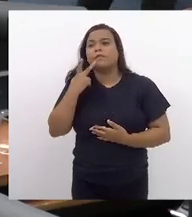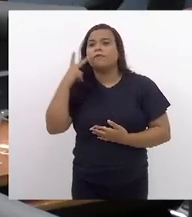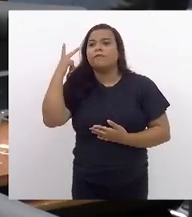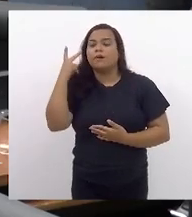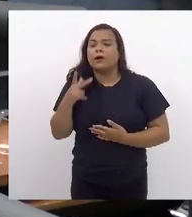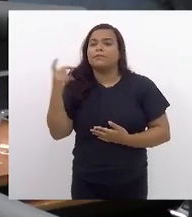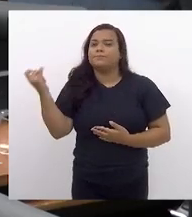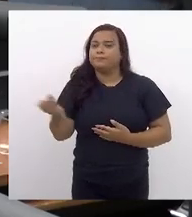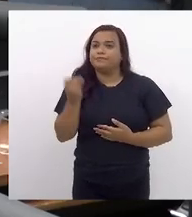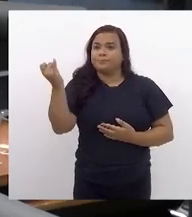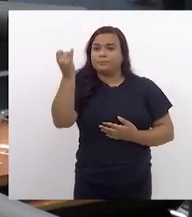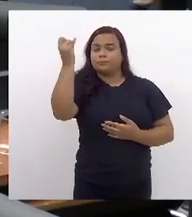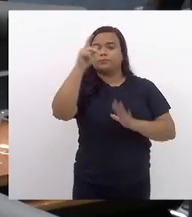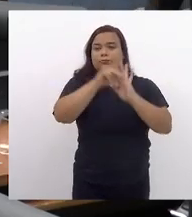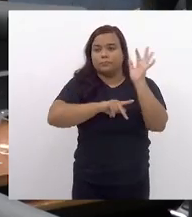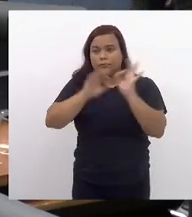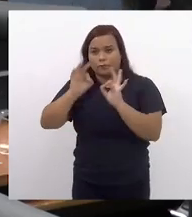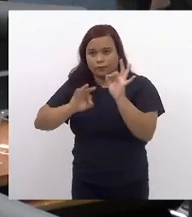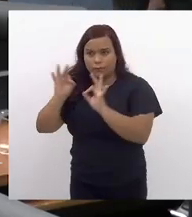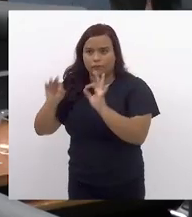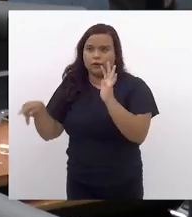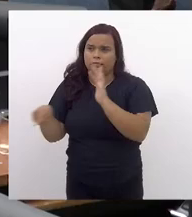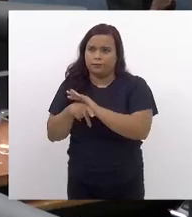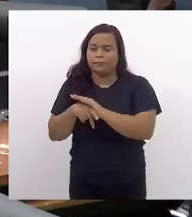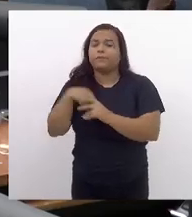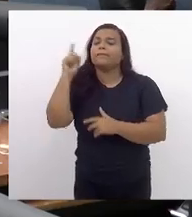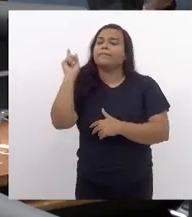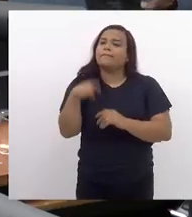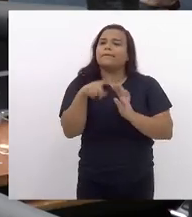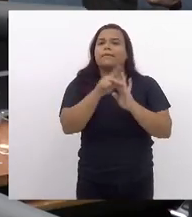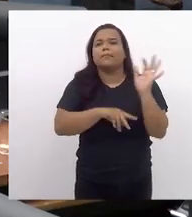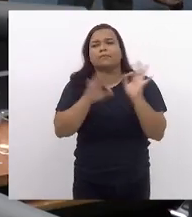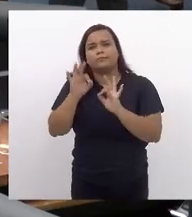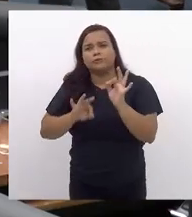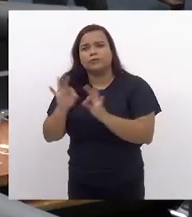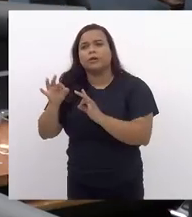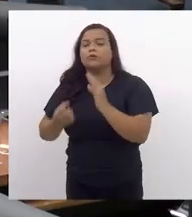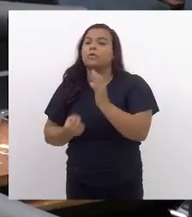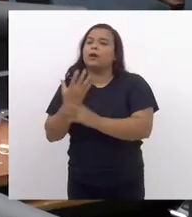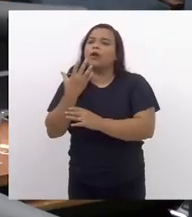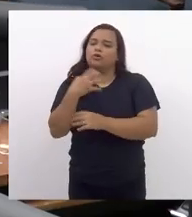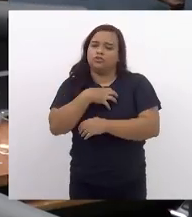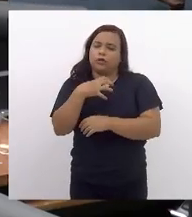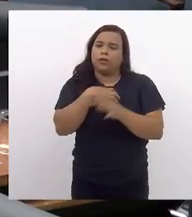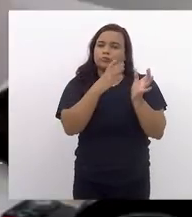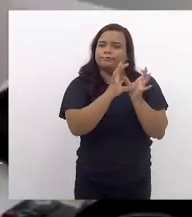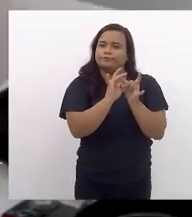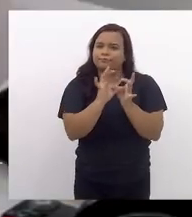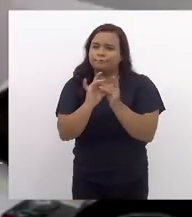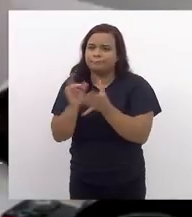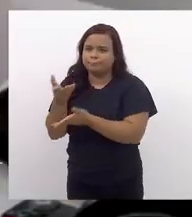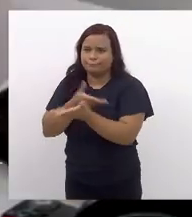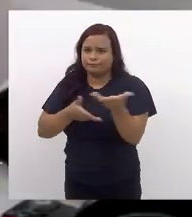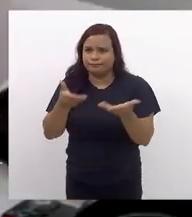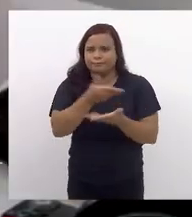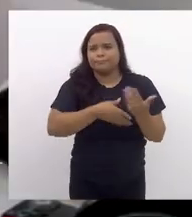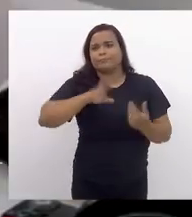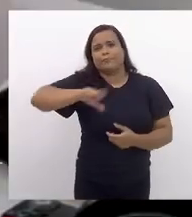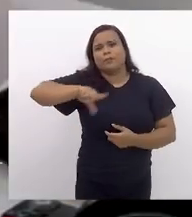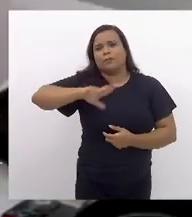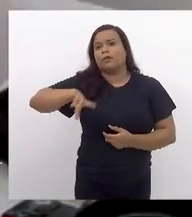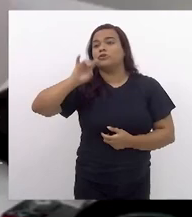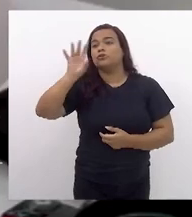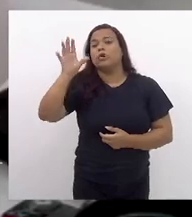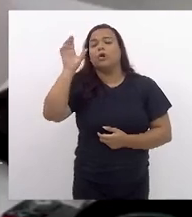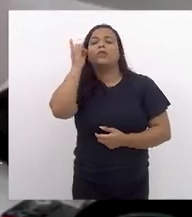a importância desse projeto. É um projeto construído de forma coletiva, não só pelas deputadas, mas